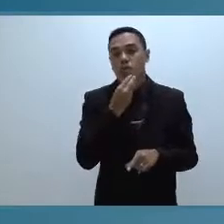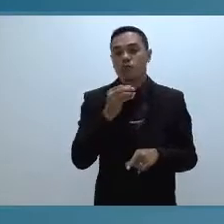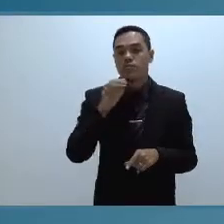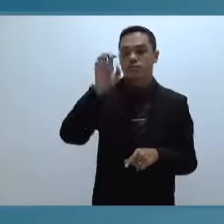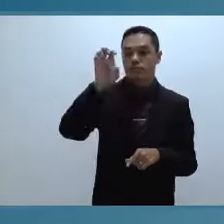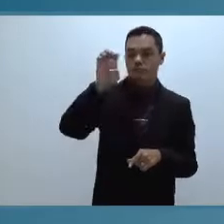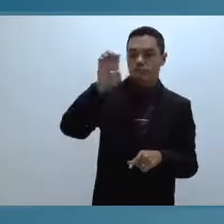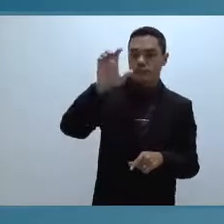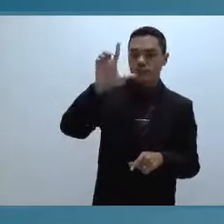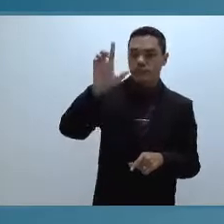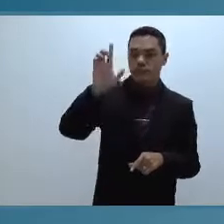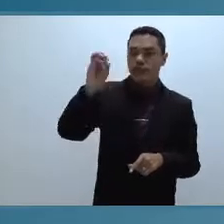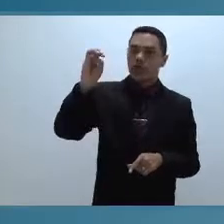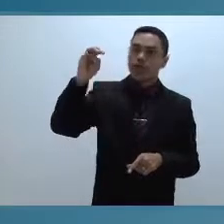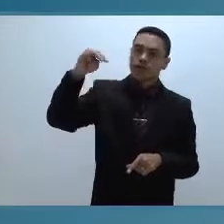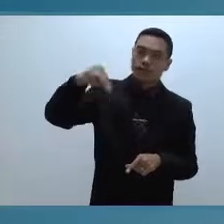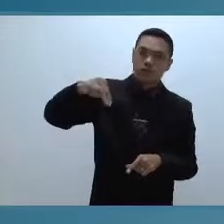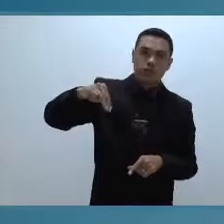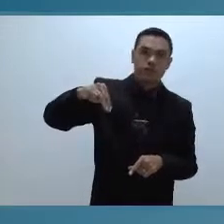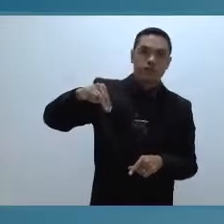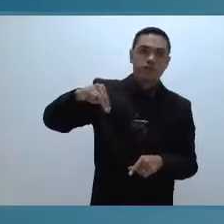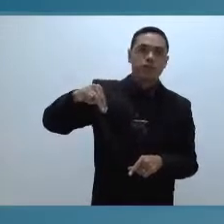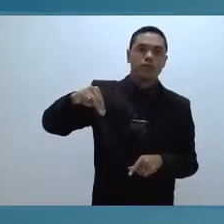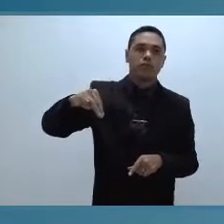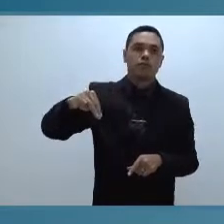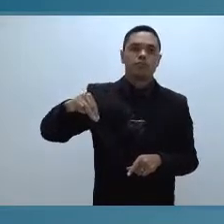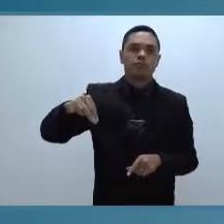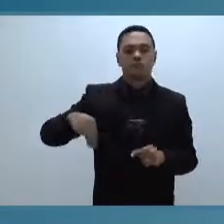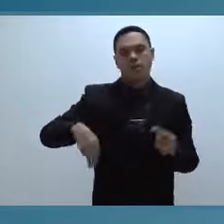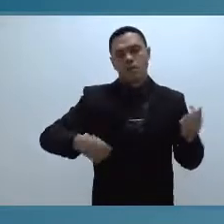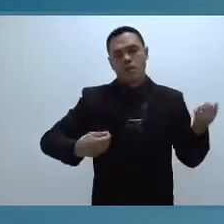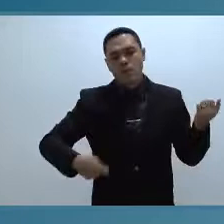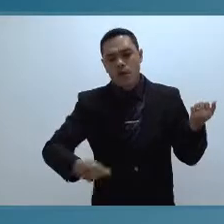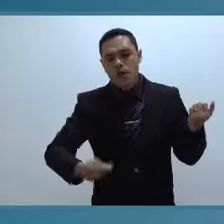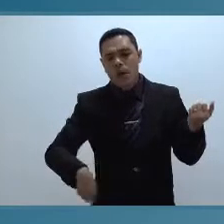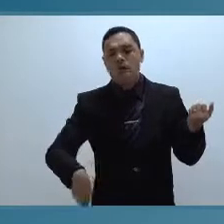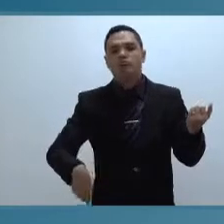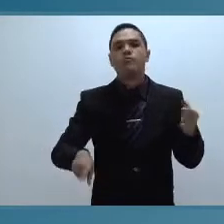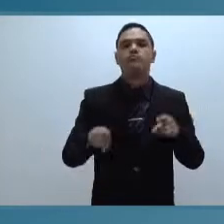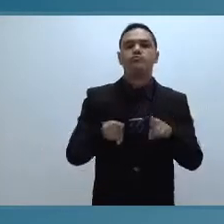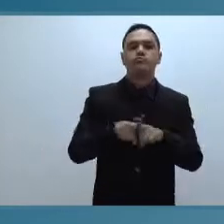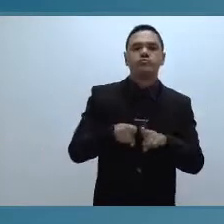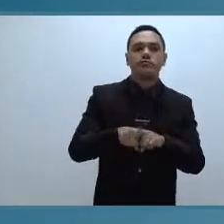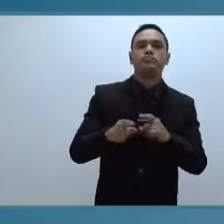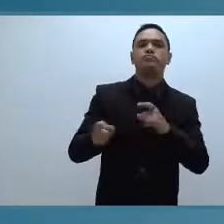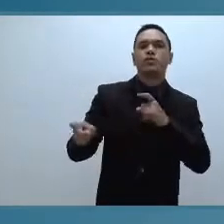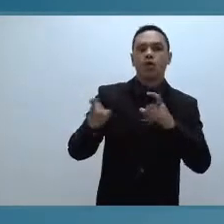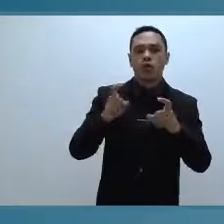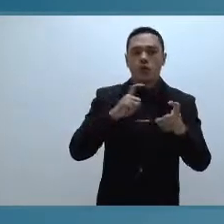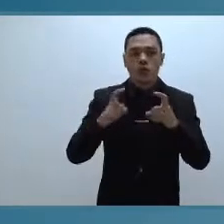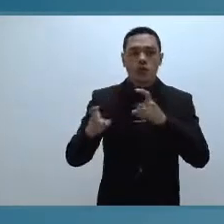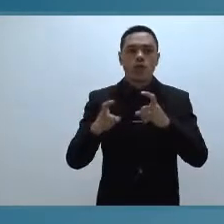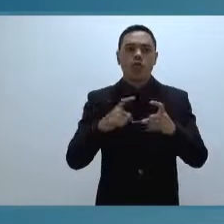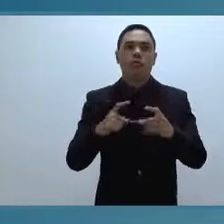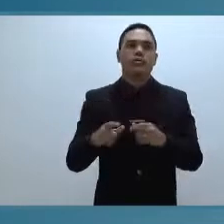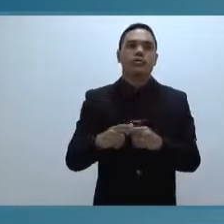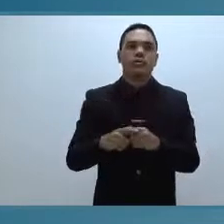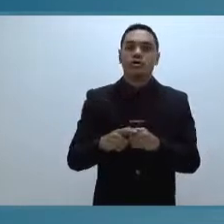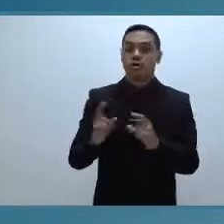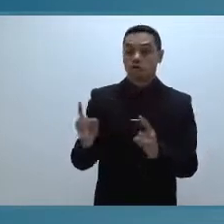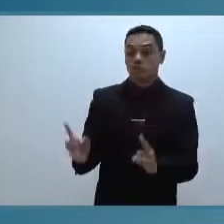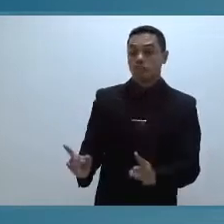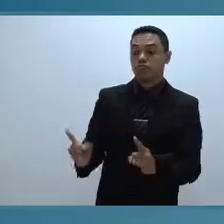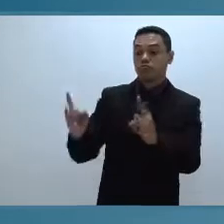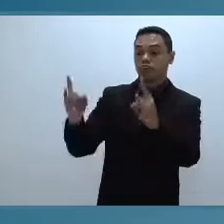10 às 10h30, ginástica laboral, local, edifício 7. Plenário